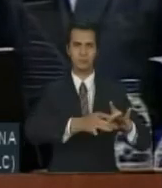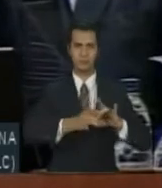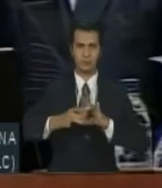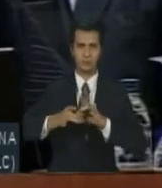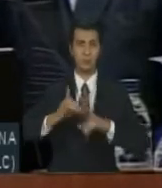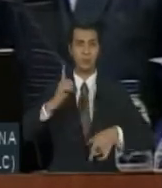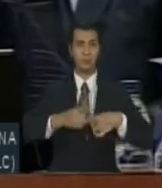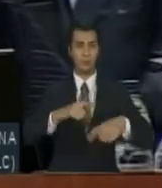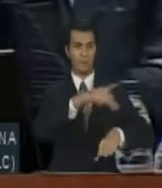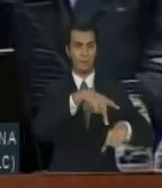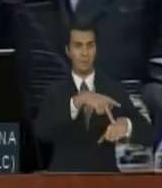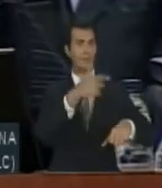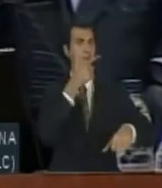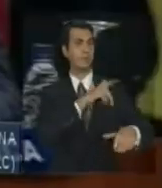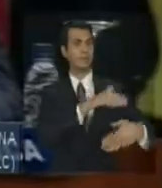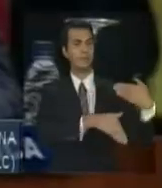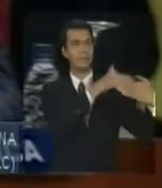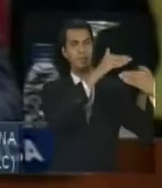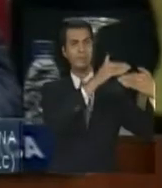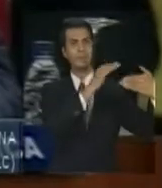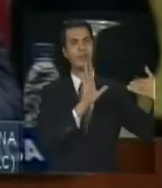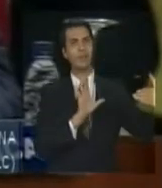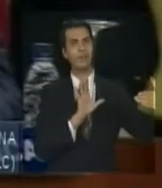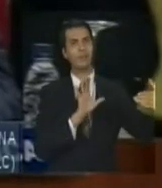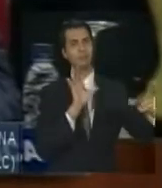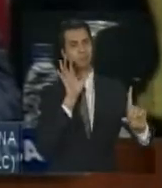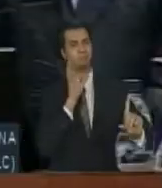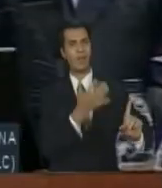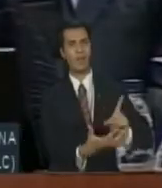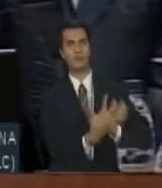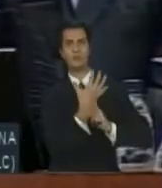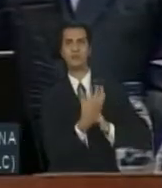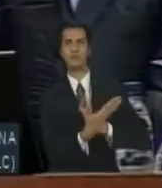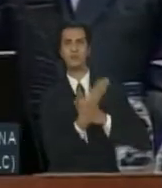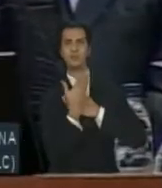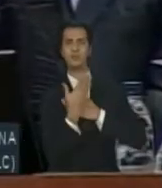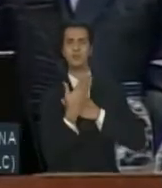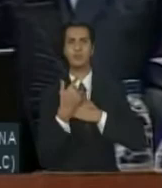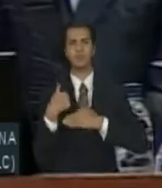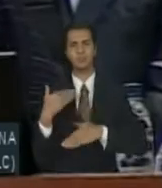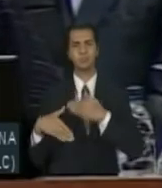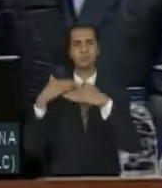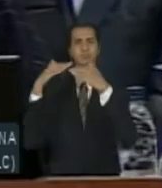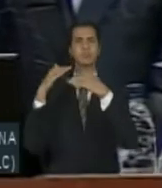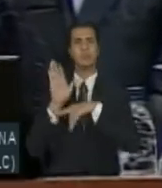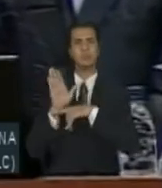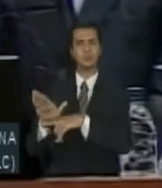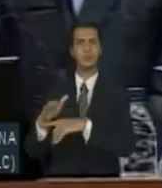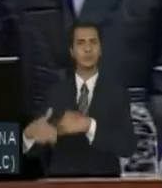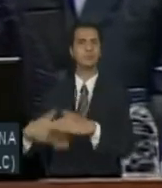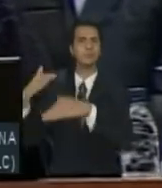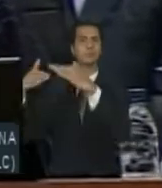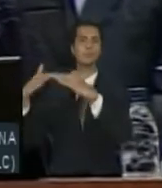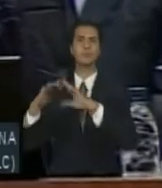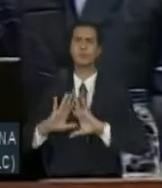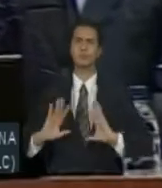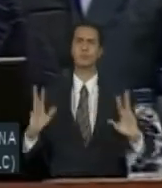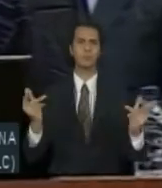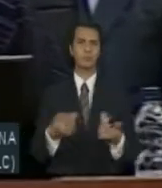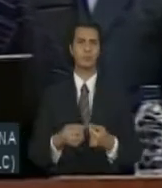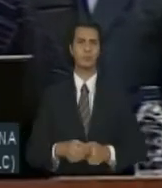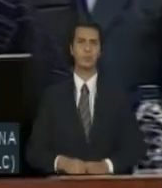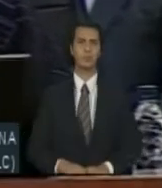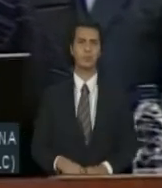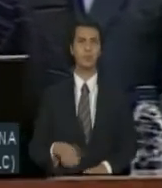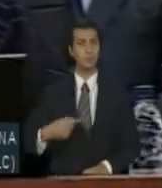um produz também a prosperidade de todos. Isto significa não só buscar o aumento